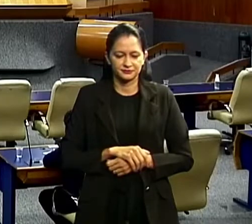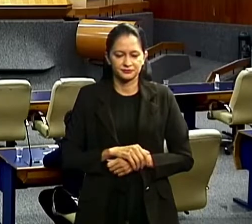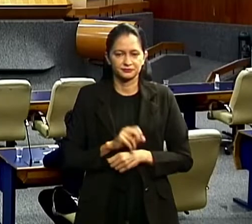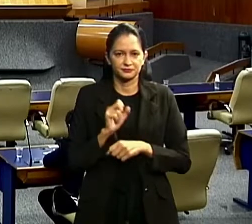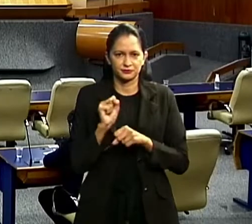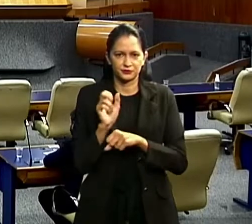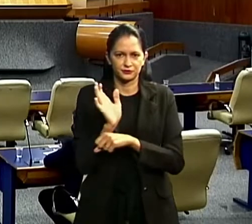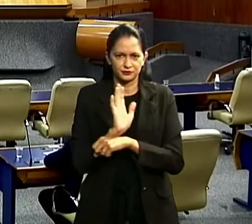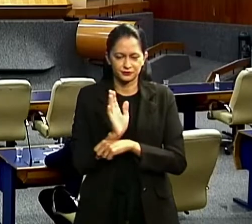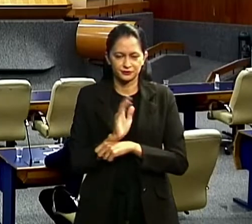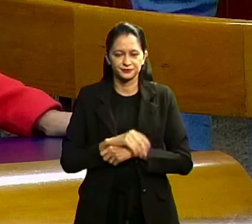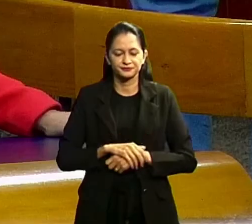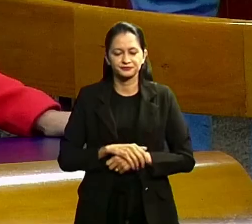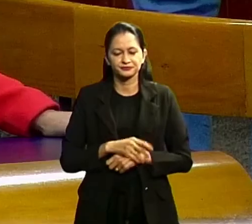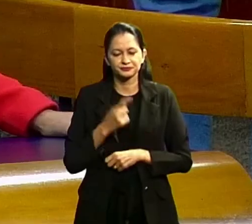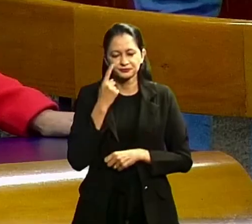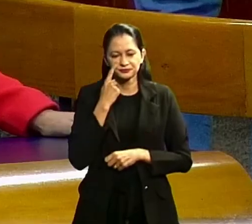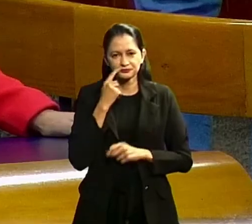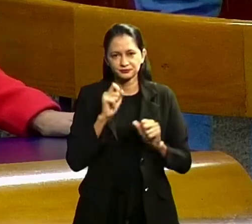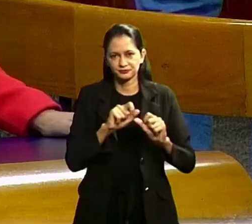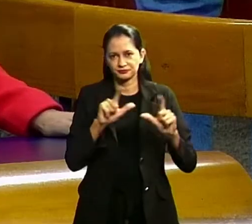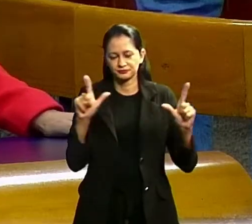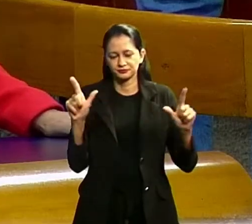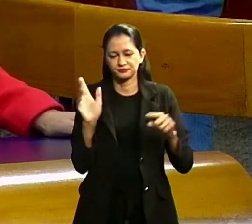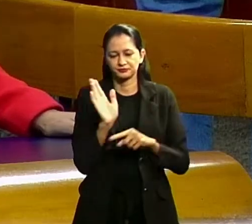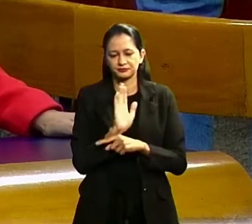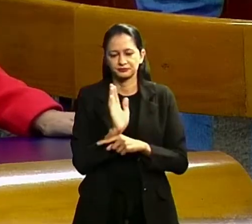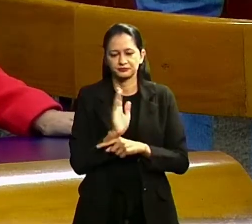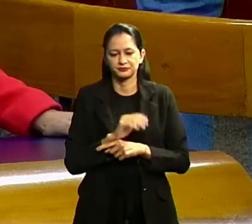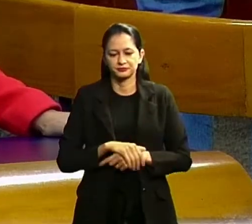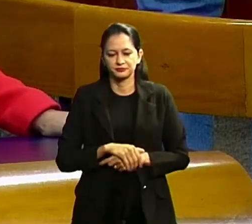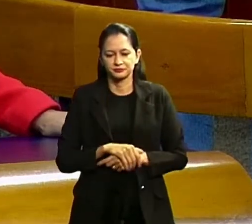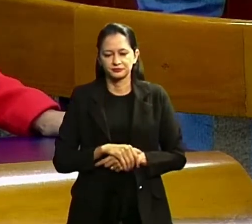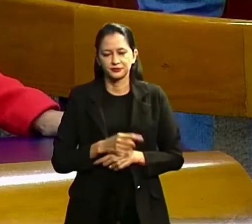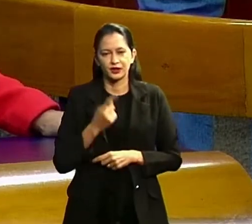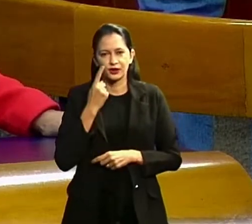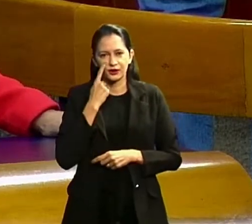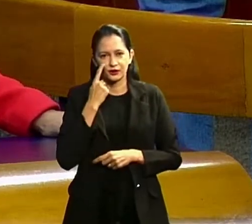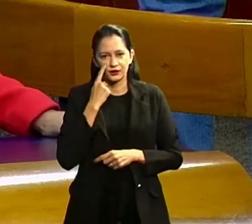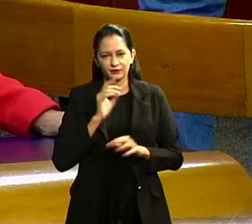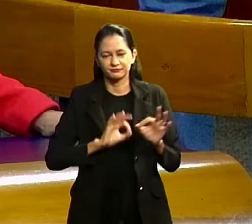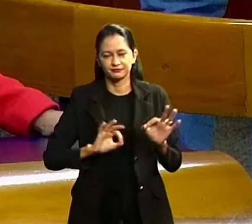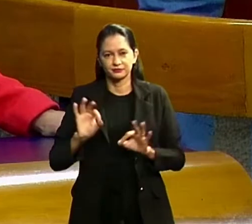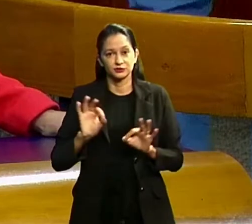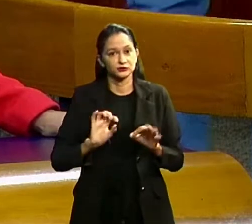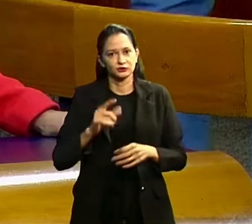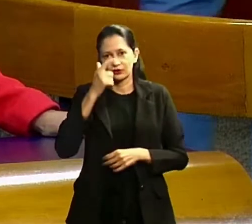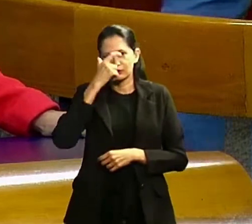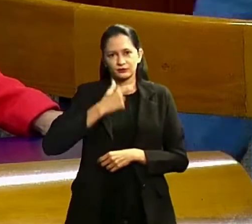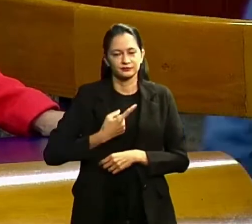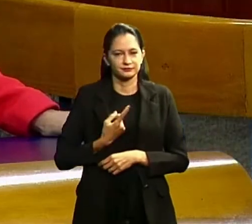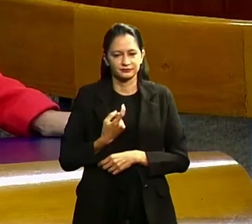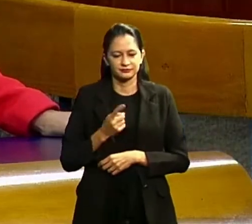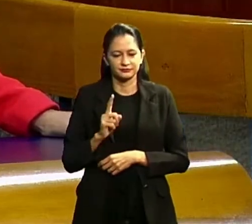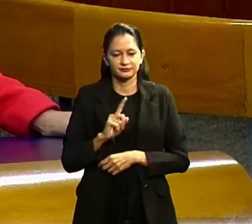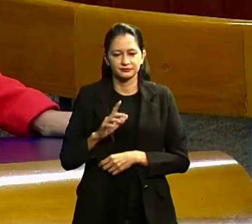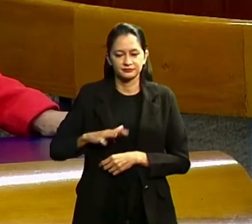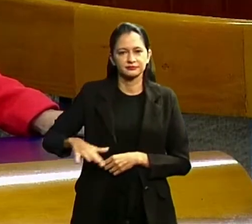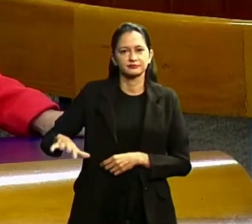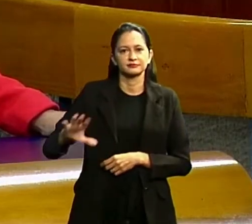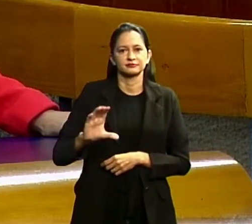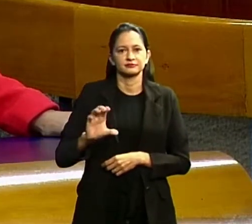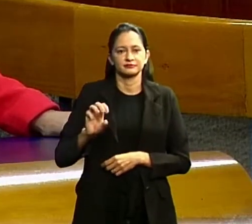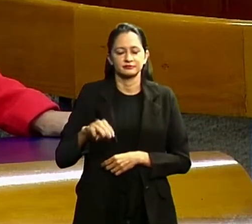aí, vereadora Camila, dá uma olhadinha, o que, que a gente fez? Não foi só eu, tá? Foi toda a